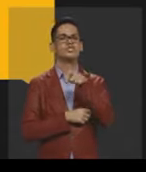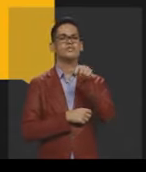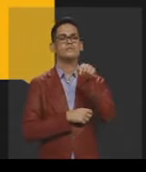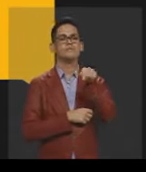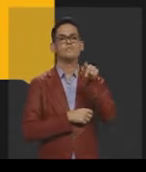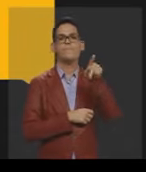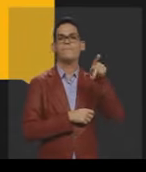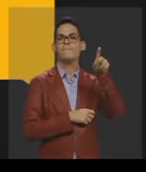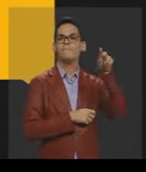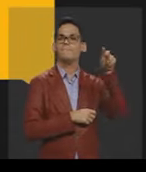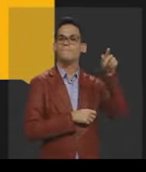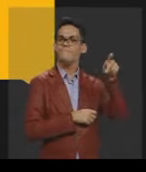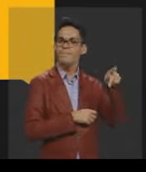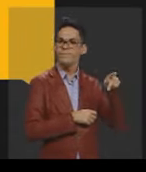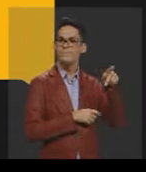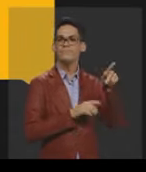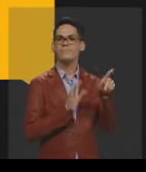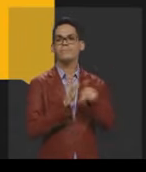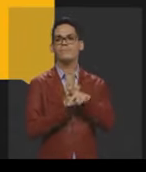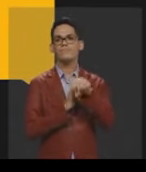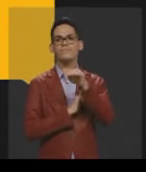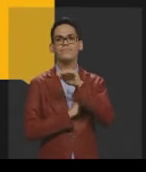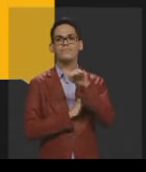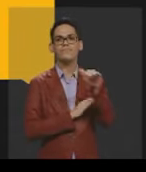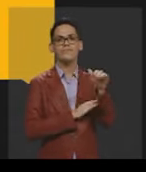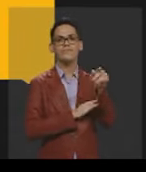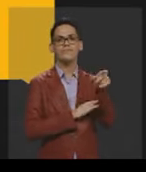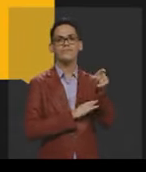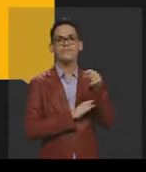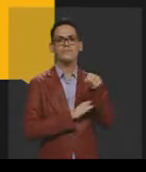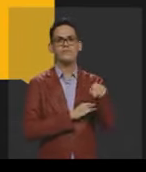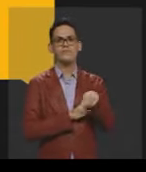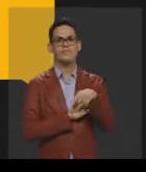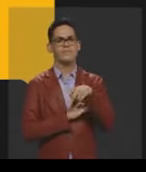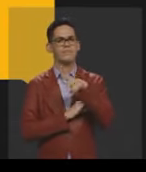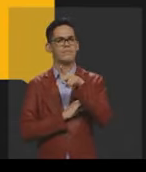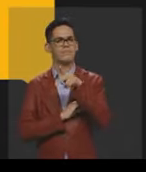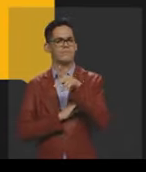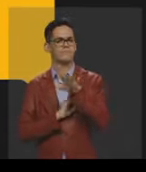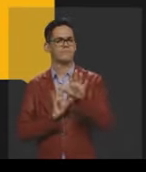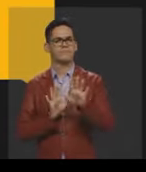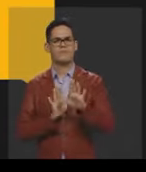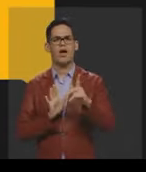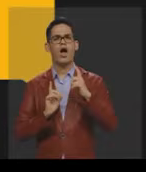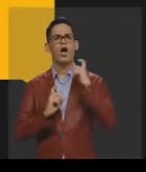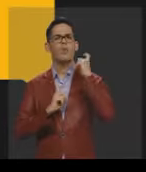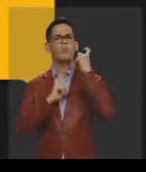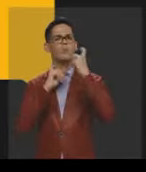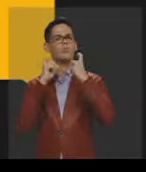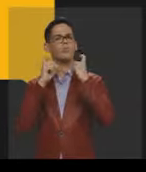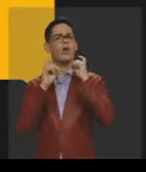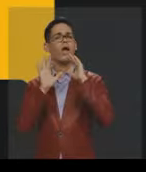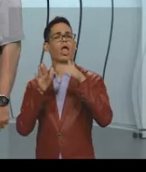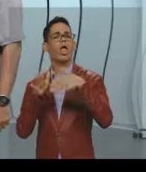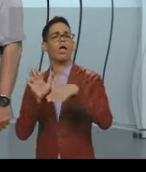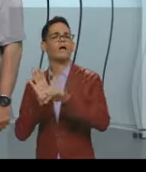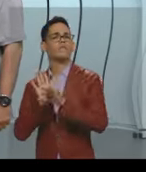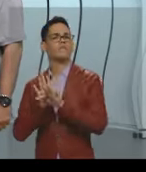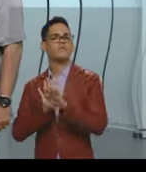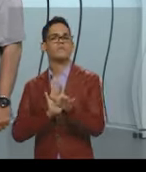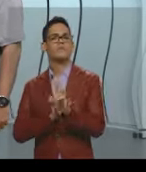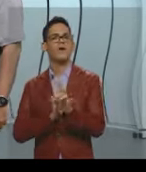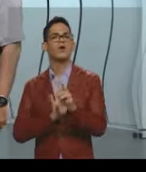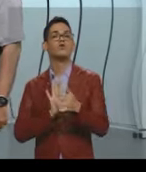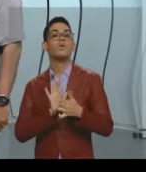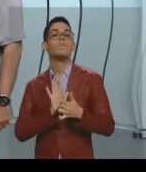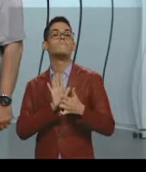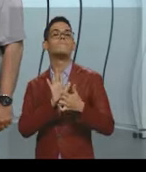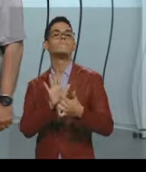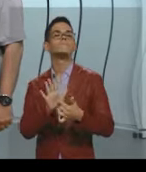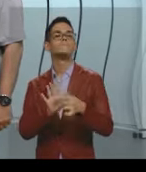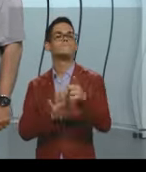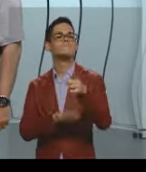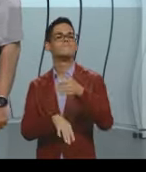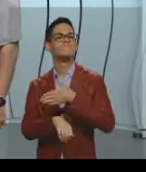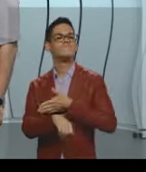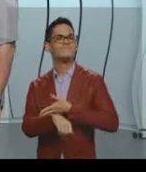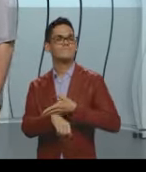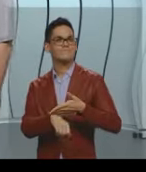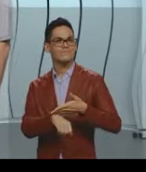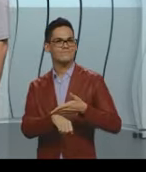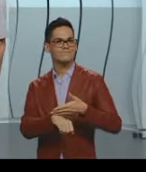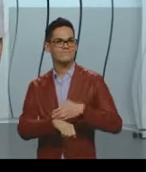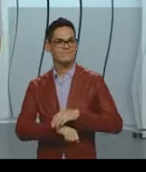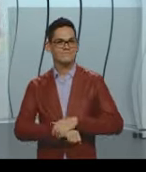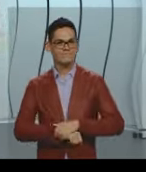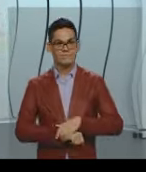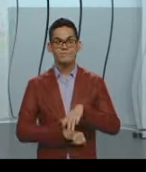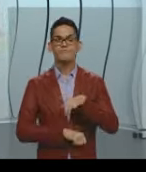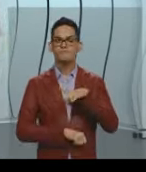1 até n. Não preocupa com a fórmula, né, com essa fórmulazinha. Eu só estou apresentando para vocês perceberem